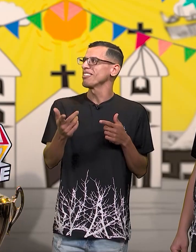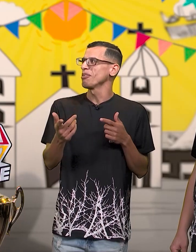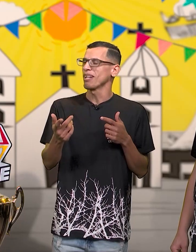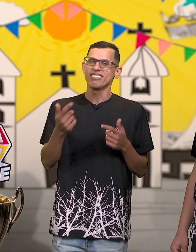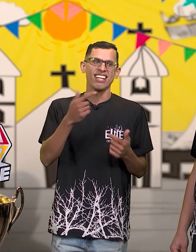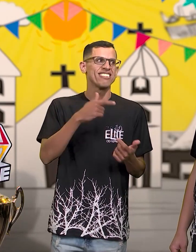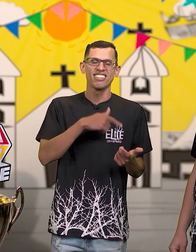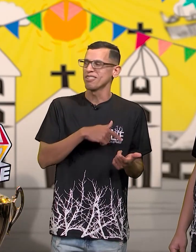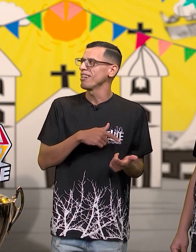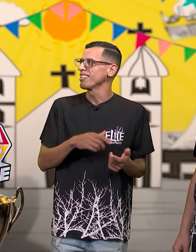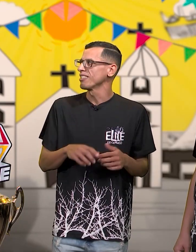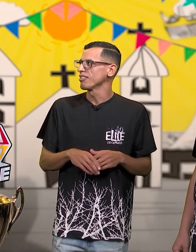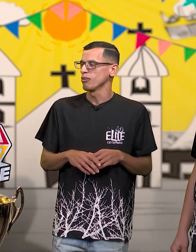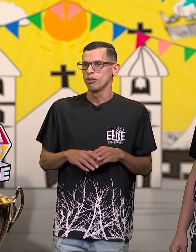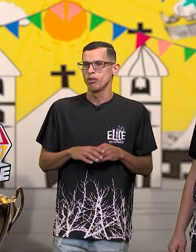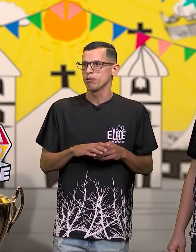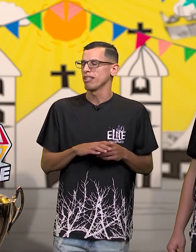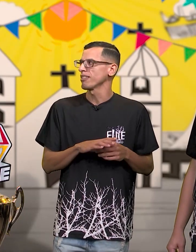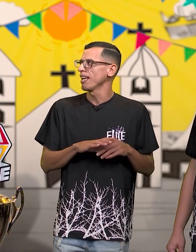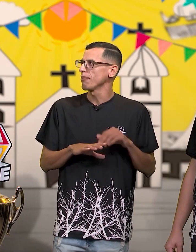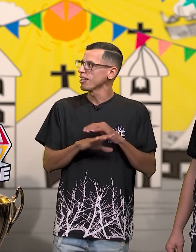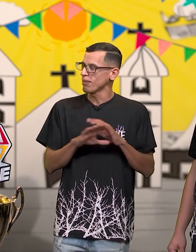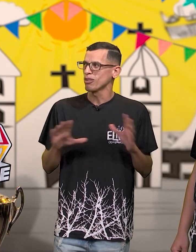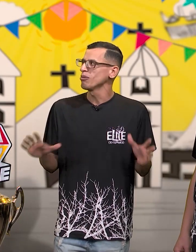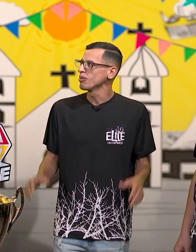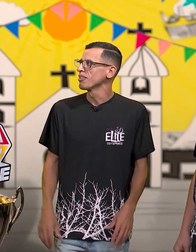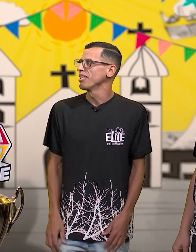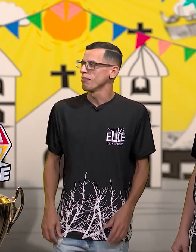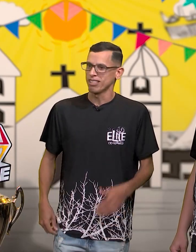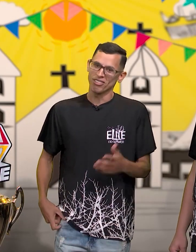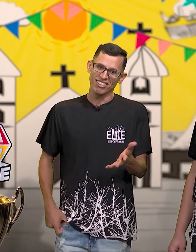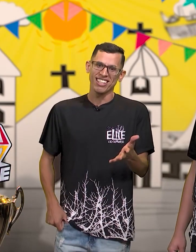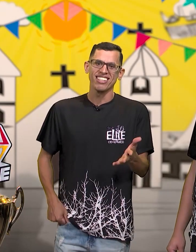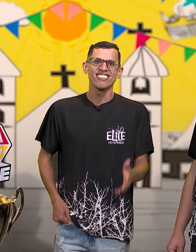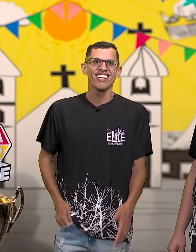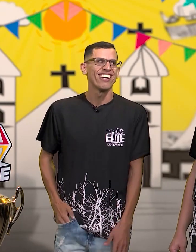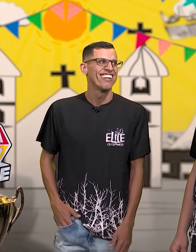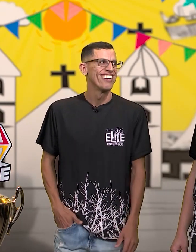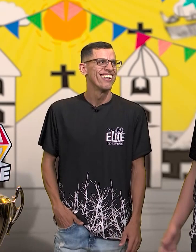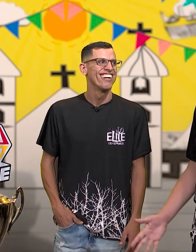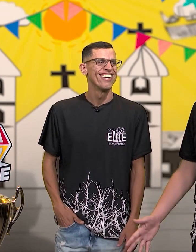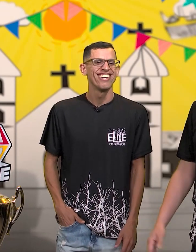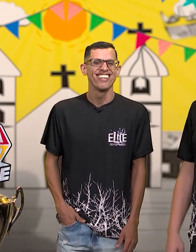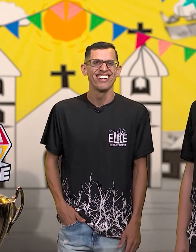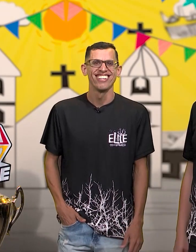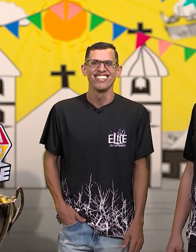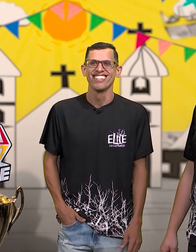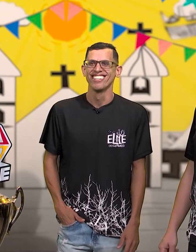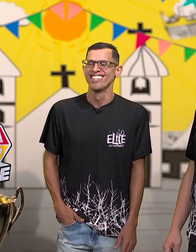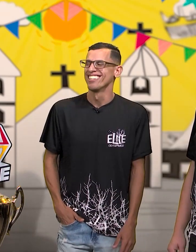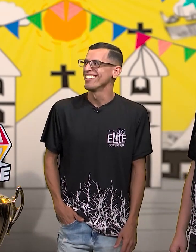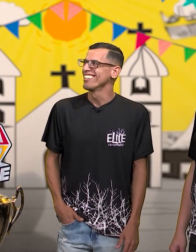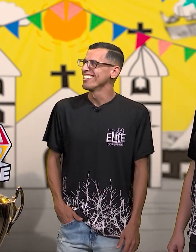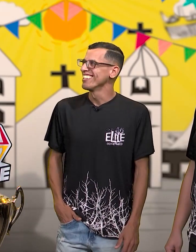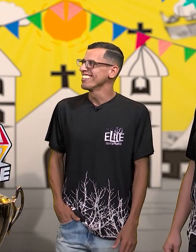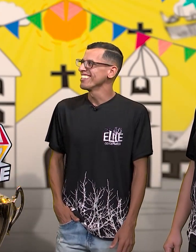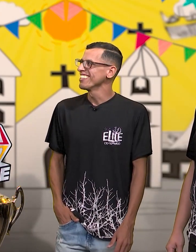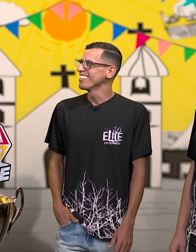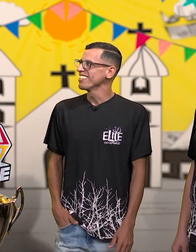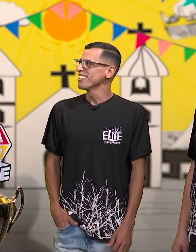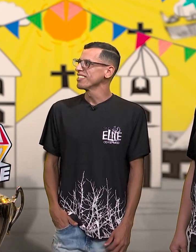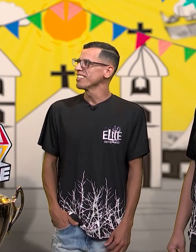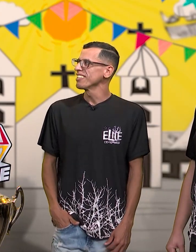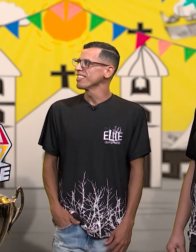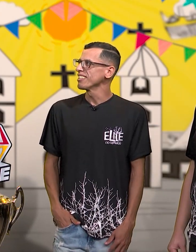sai de Sobradinho para ensaiar em Santa Maria, então assim, o espaço é aberto para todo mundo, basta você querer dançar. Exatamente. Tá certo, vocês